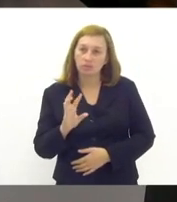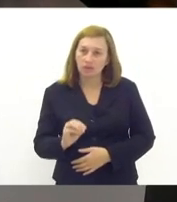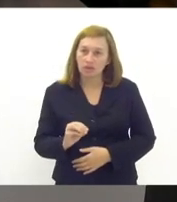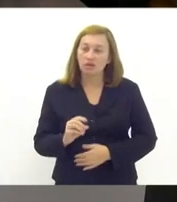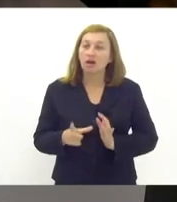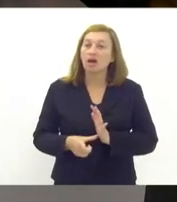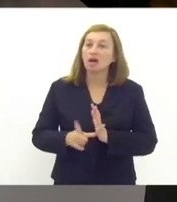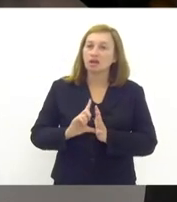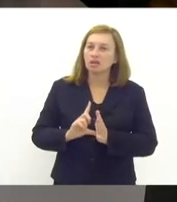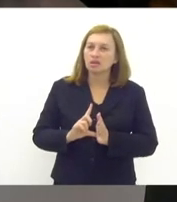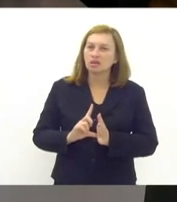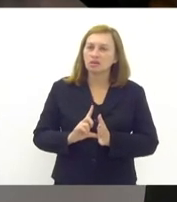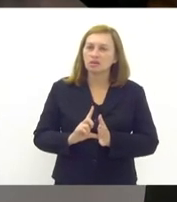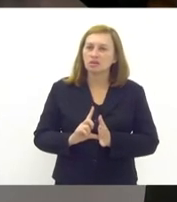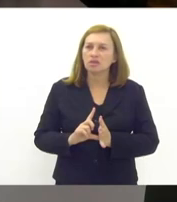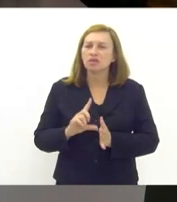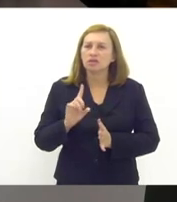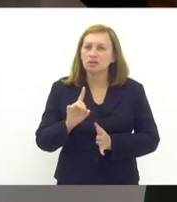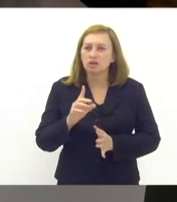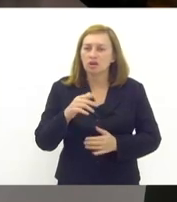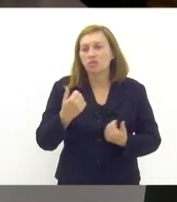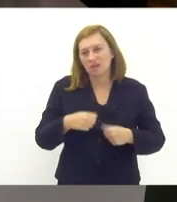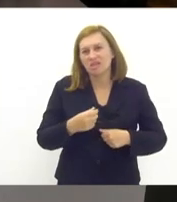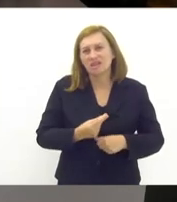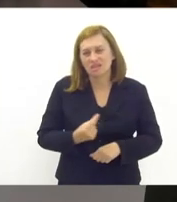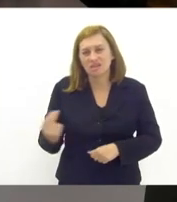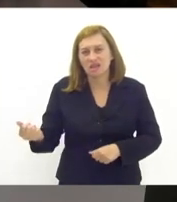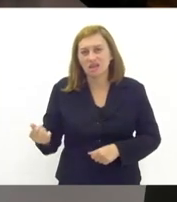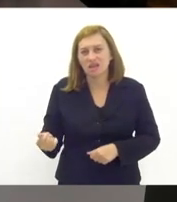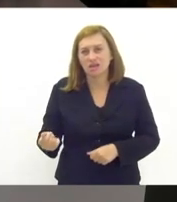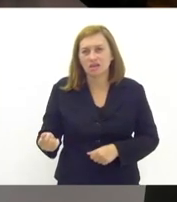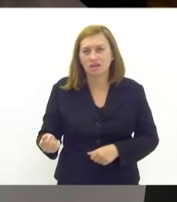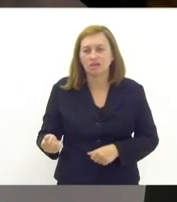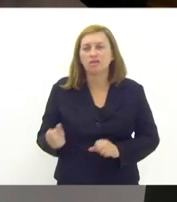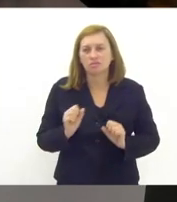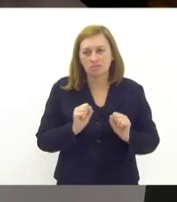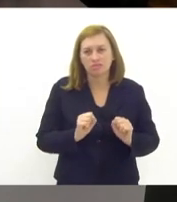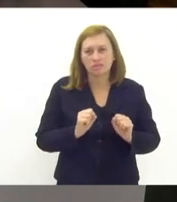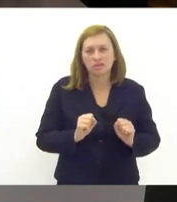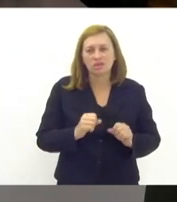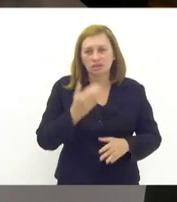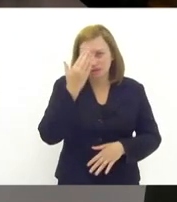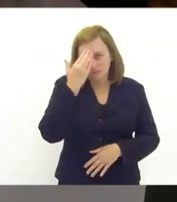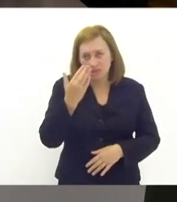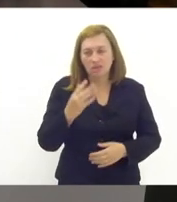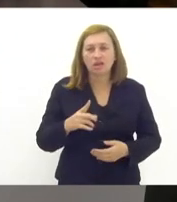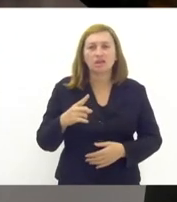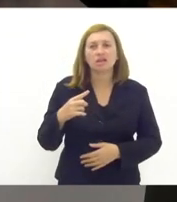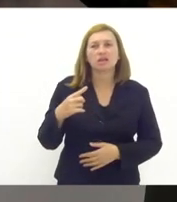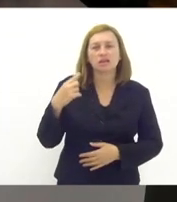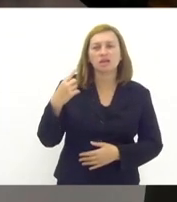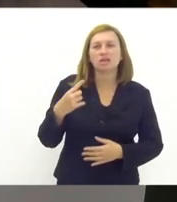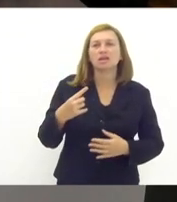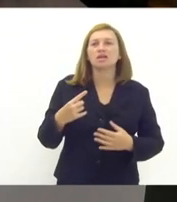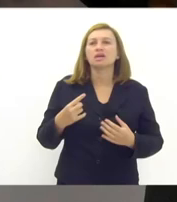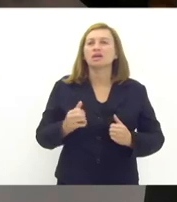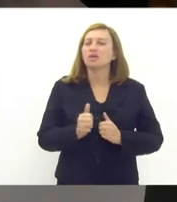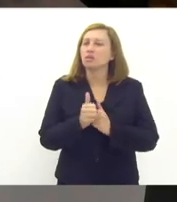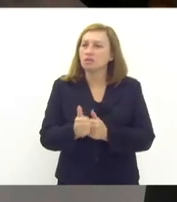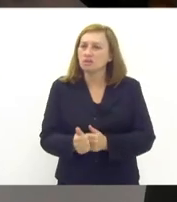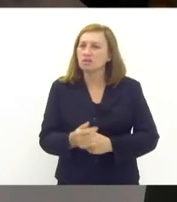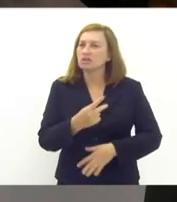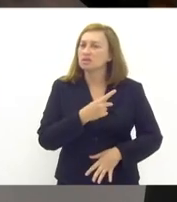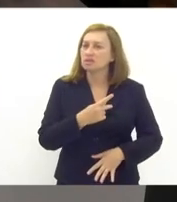Antes, porém... Só justificar, eu vou precisar me retirar. Pois não, deputada. E agradecer mais uma vez a condução brilhante de Vossa Excelência e